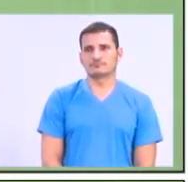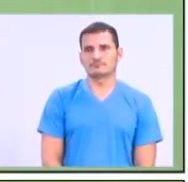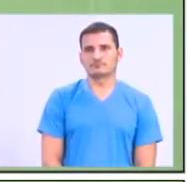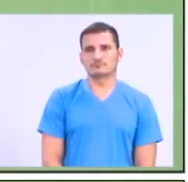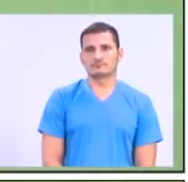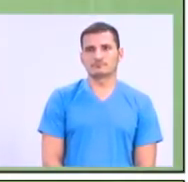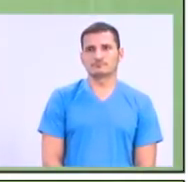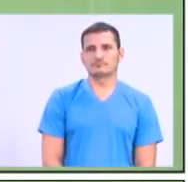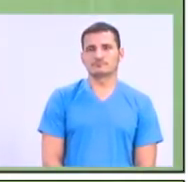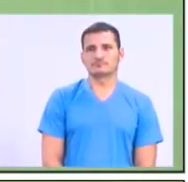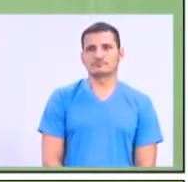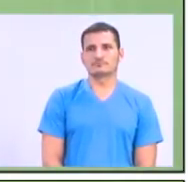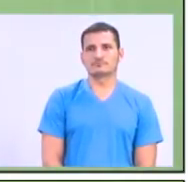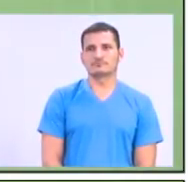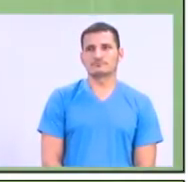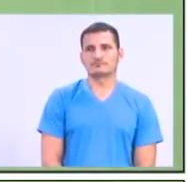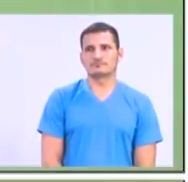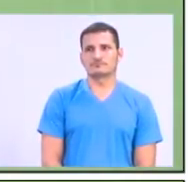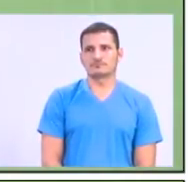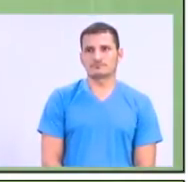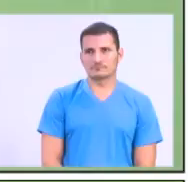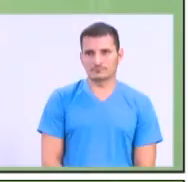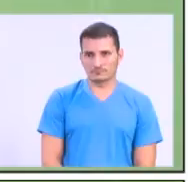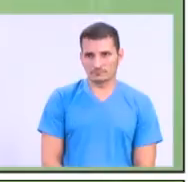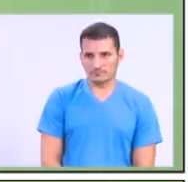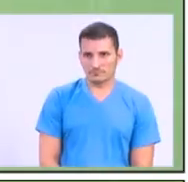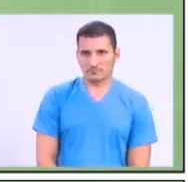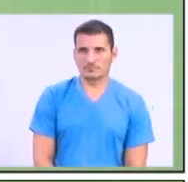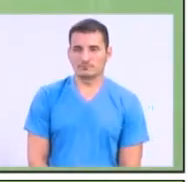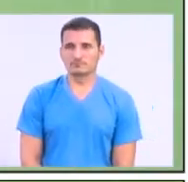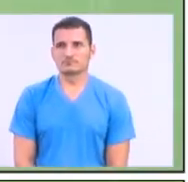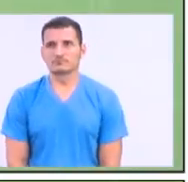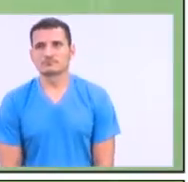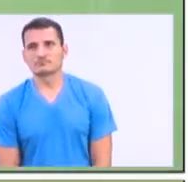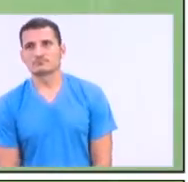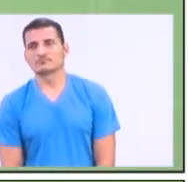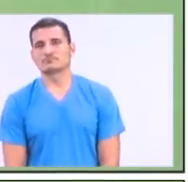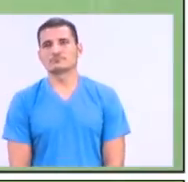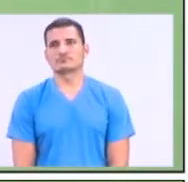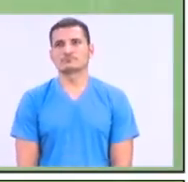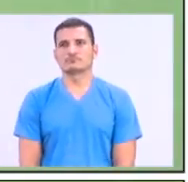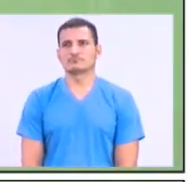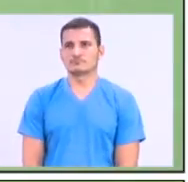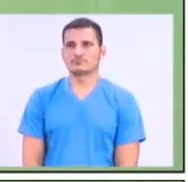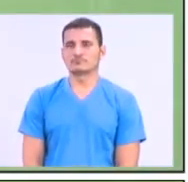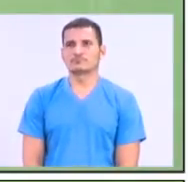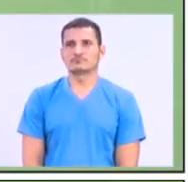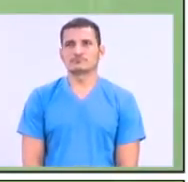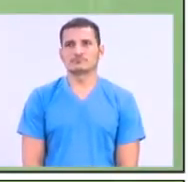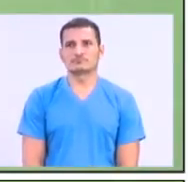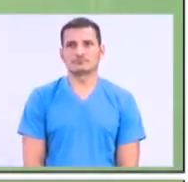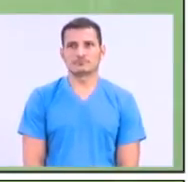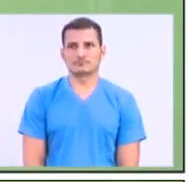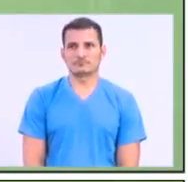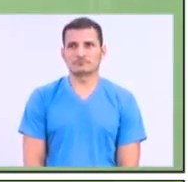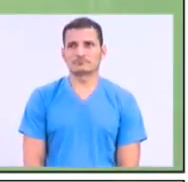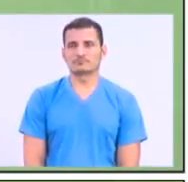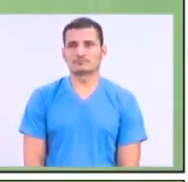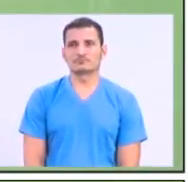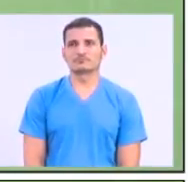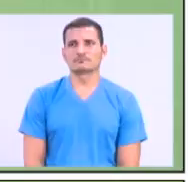devemos declarar? Uma estrutura if, else if e else. Quer dizer o quê? Nós temos duas